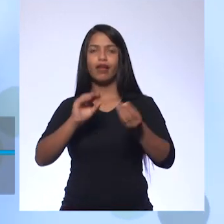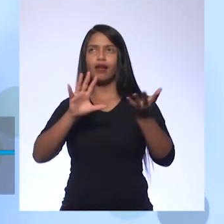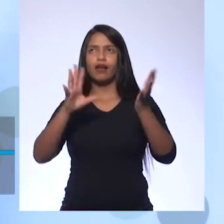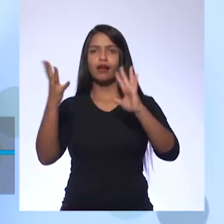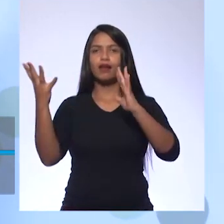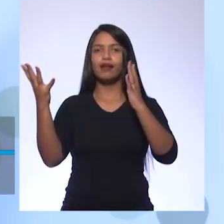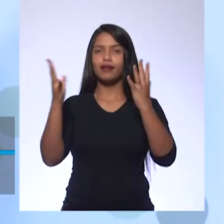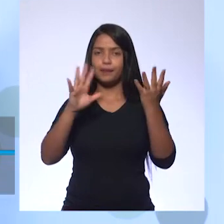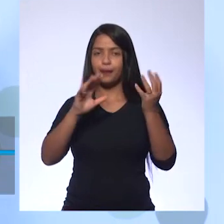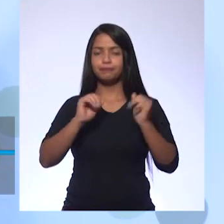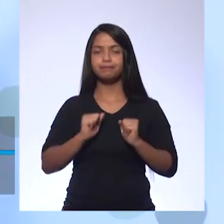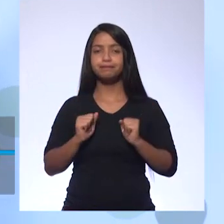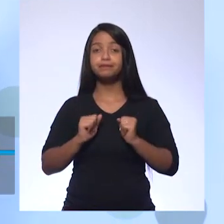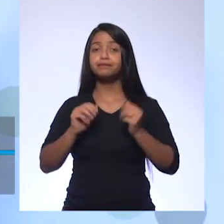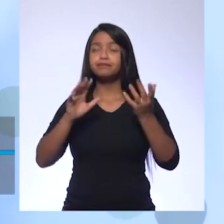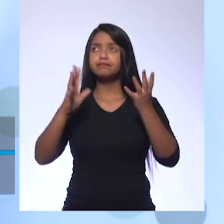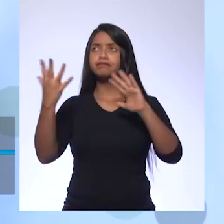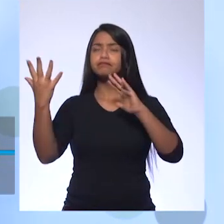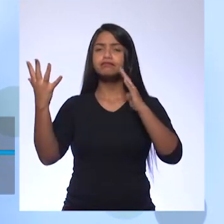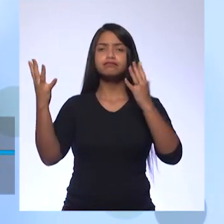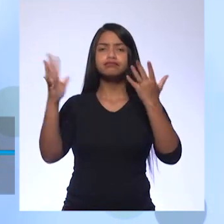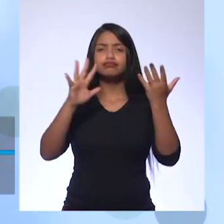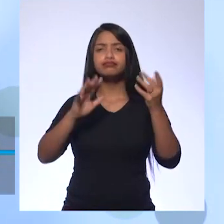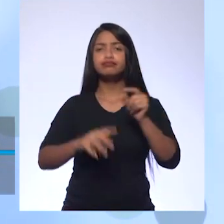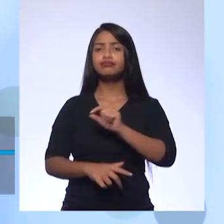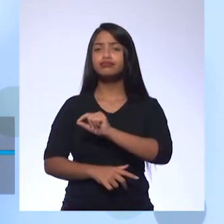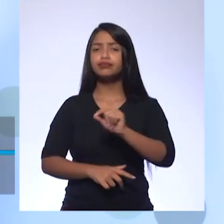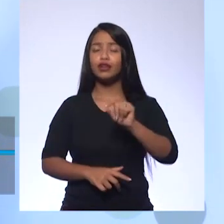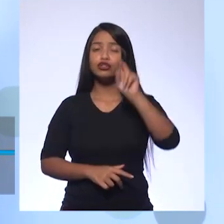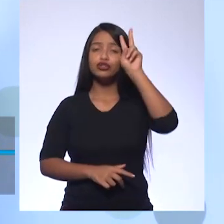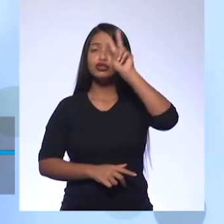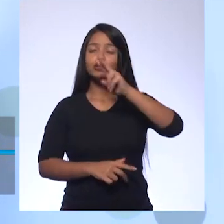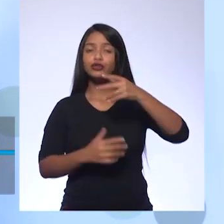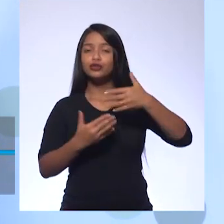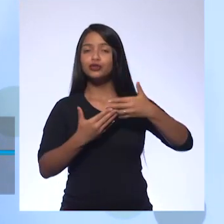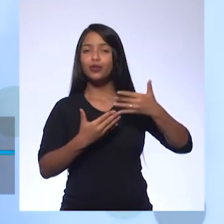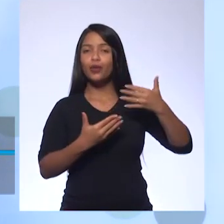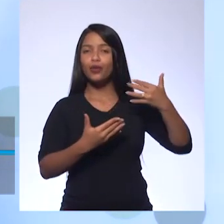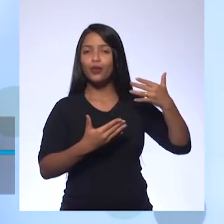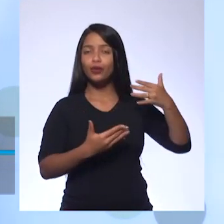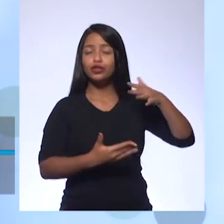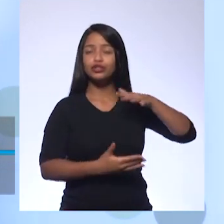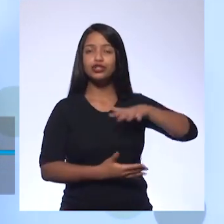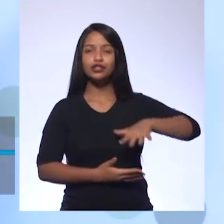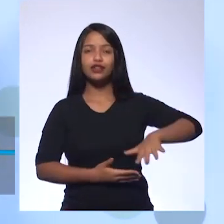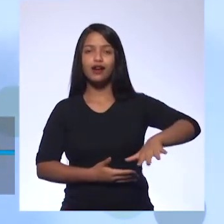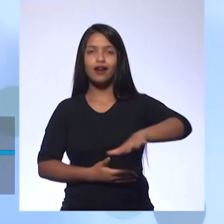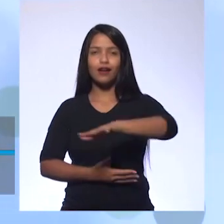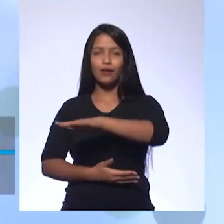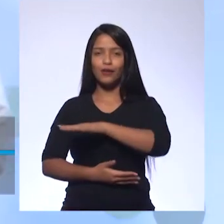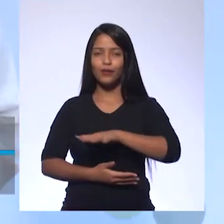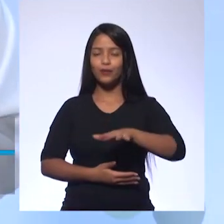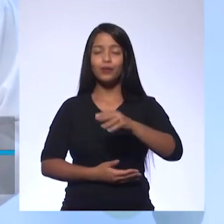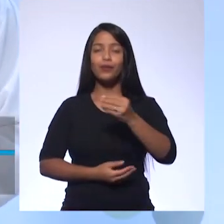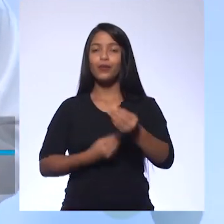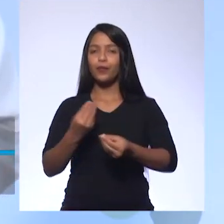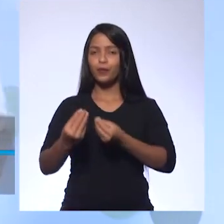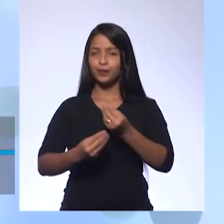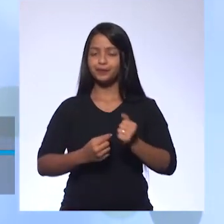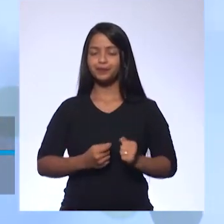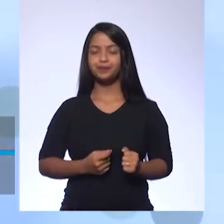de clima, eu estou falando do histórico, do geralzão, tá bom? Então, eu acho que eu tenho